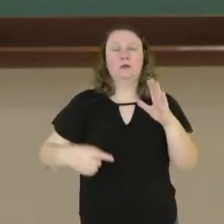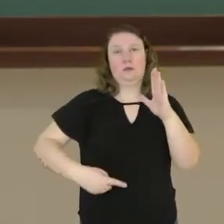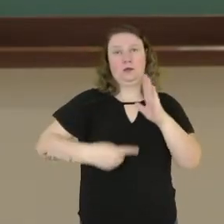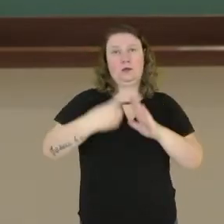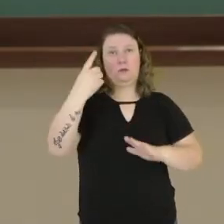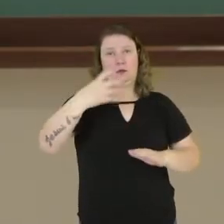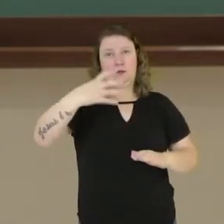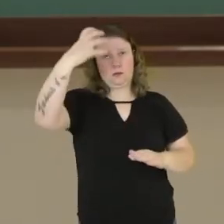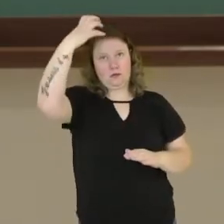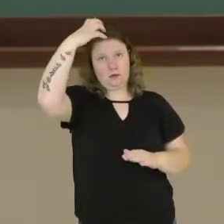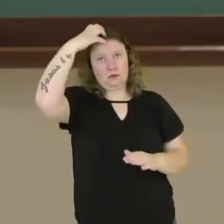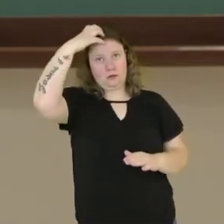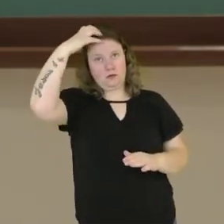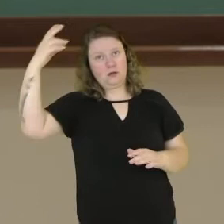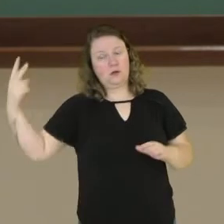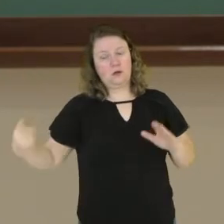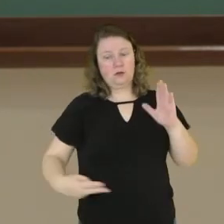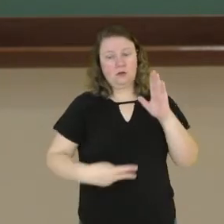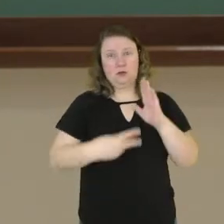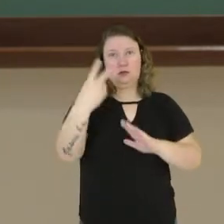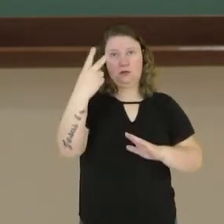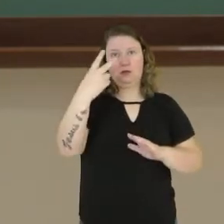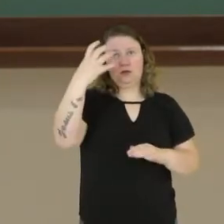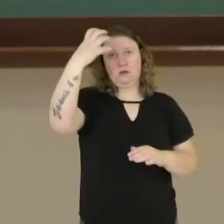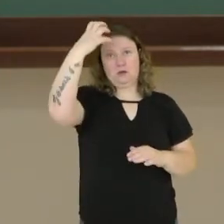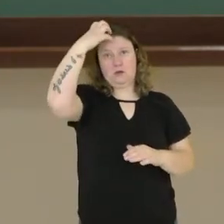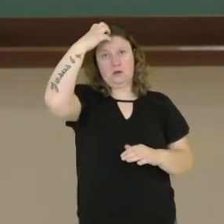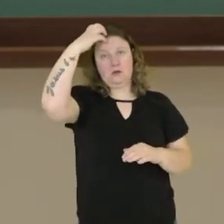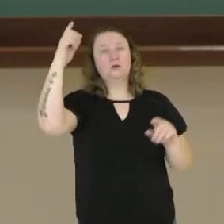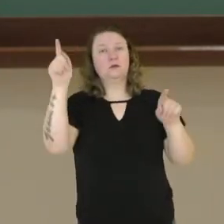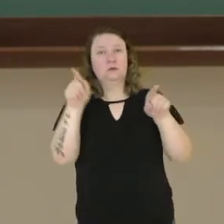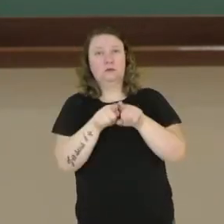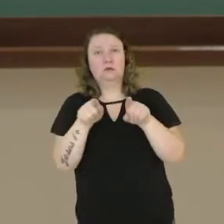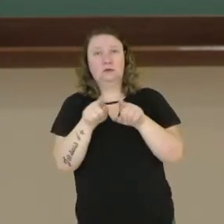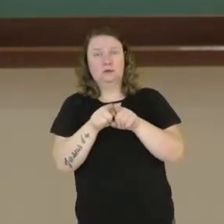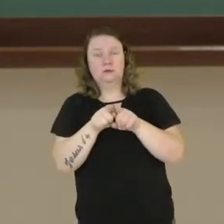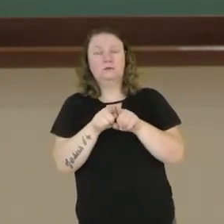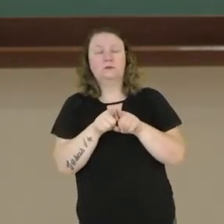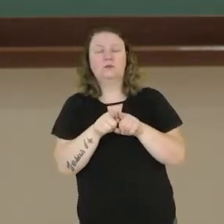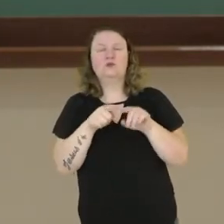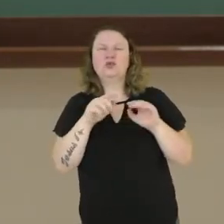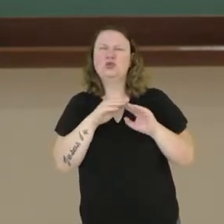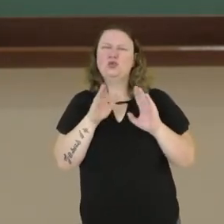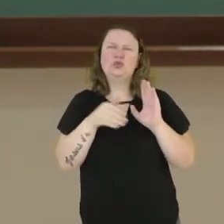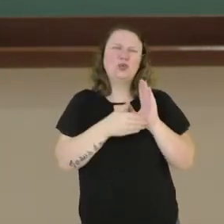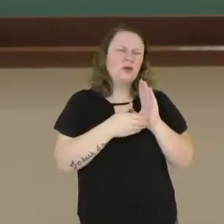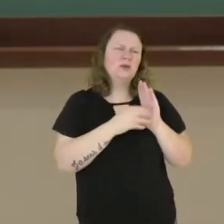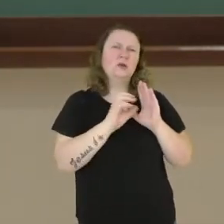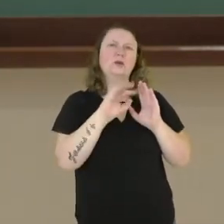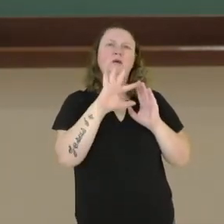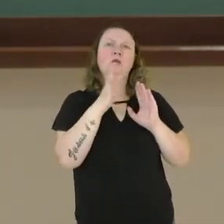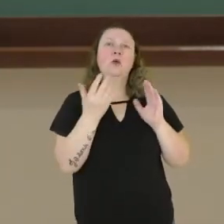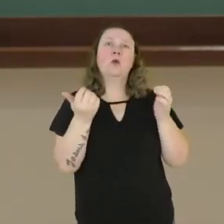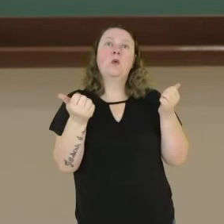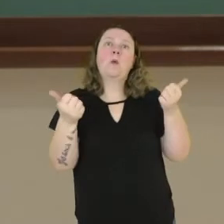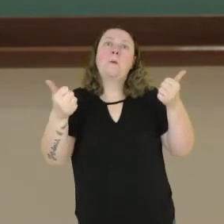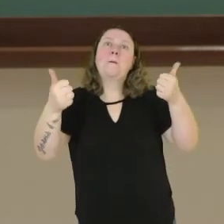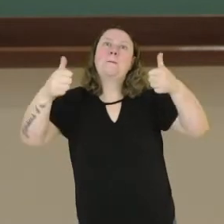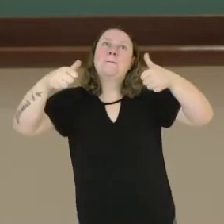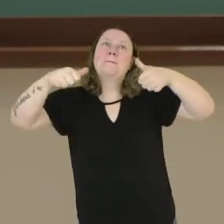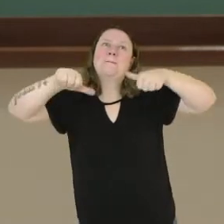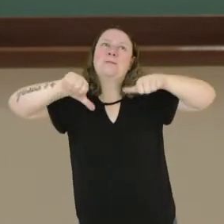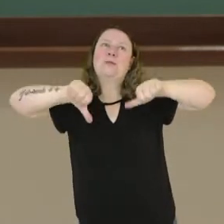no segundo reinado de Dom Pedro II, né? De todos eles, o mais grave de todos, com